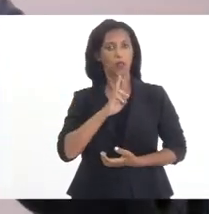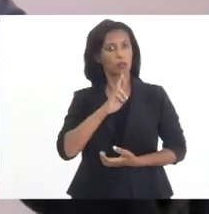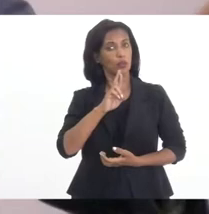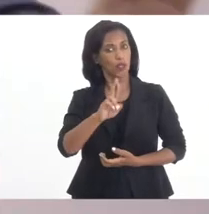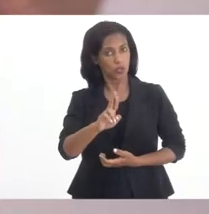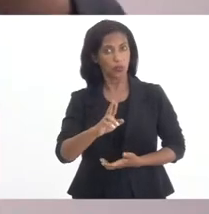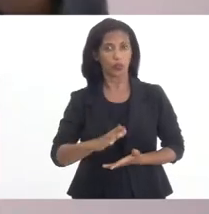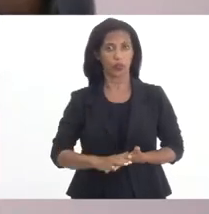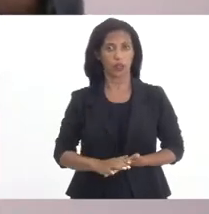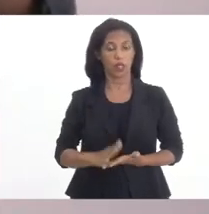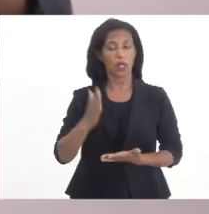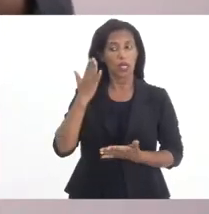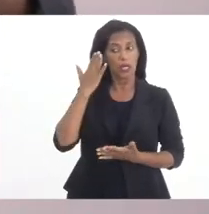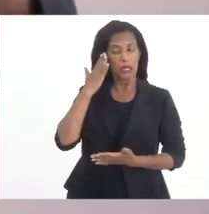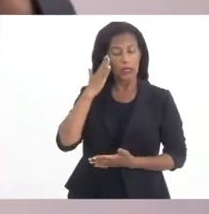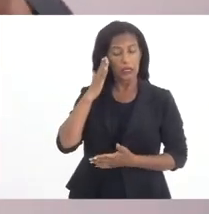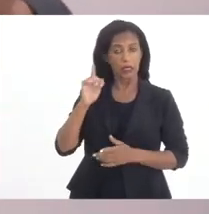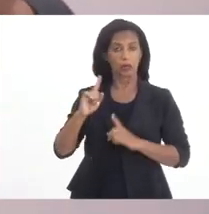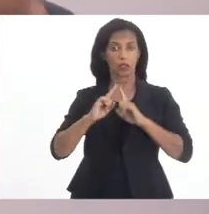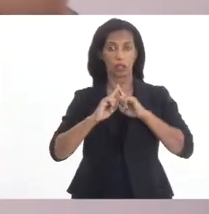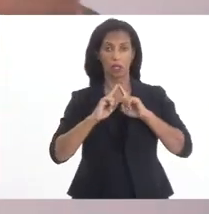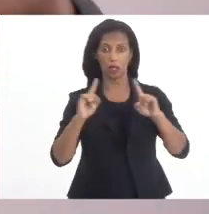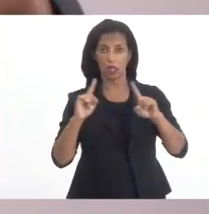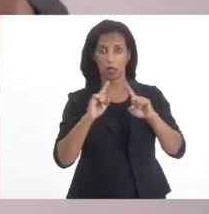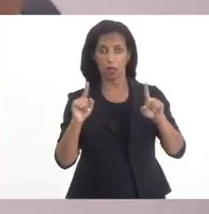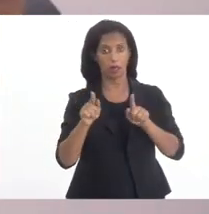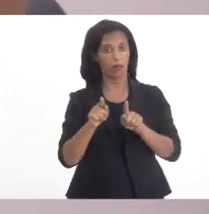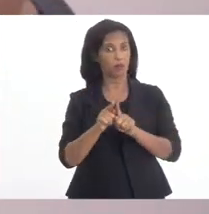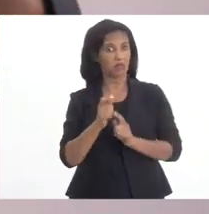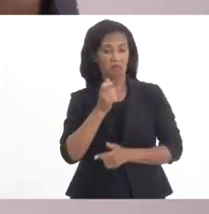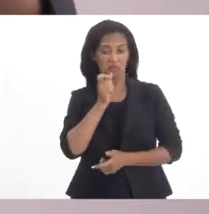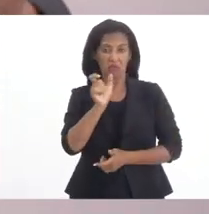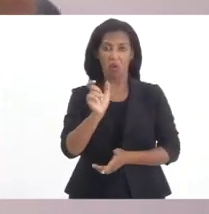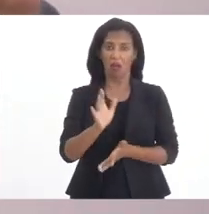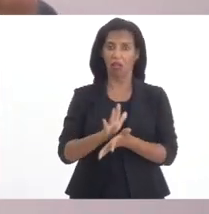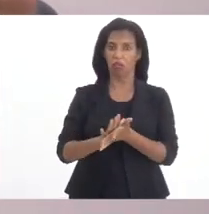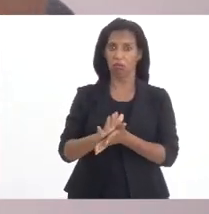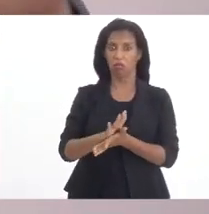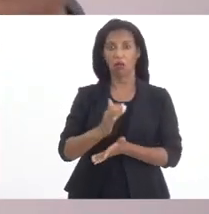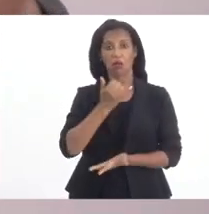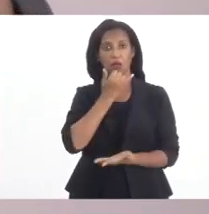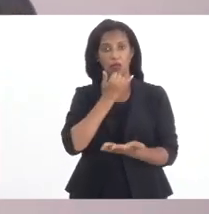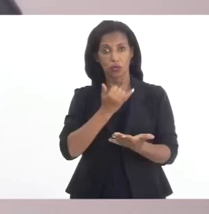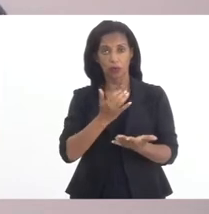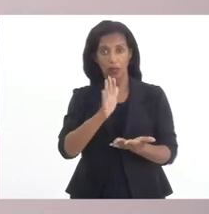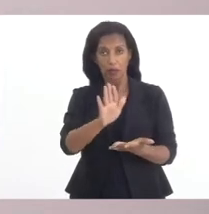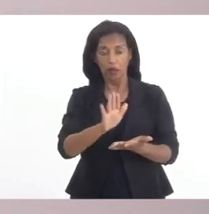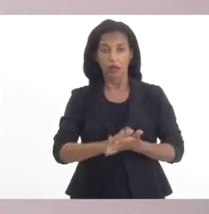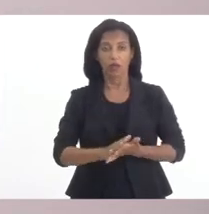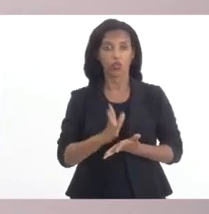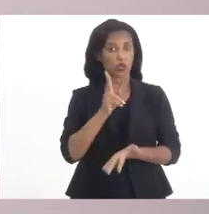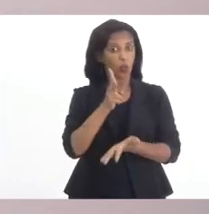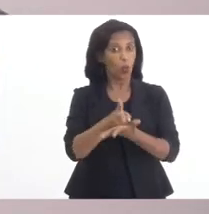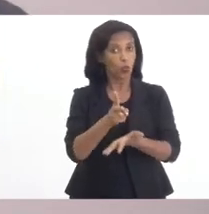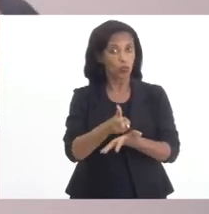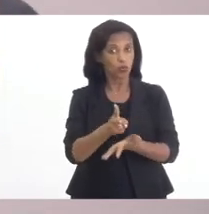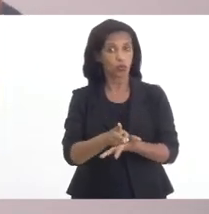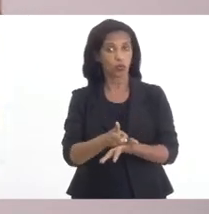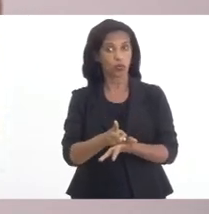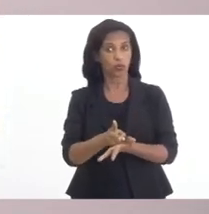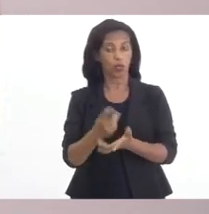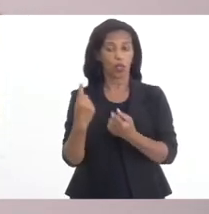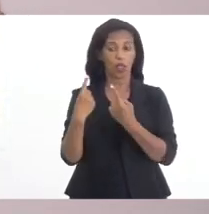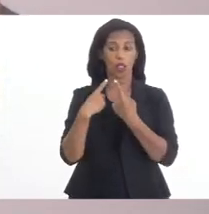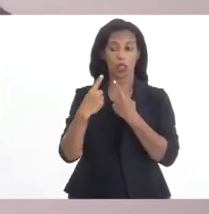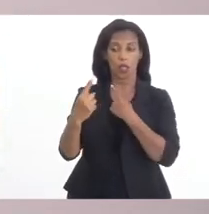que a deputada, embora tenha reclamado da sua fala, também não te agrediu. Então eu te peço, Gaúcho, que a gente dê continuidade à audiência debatendo ao